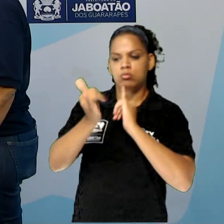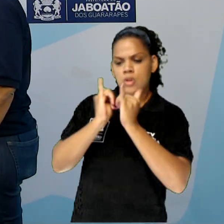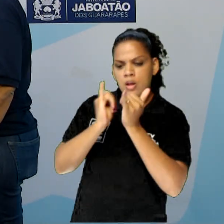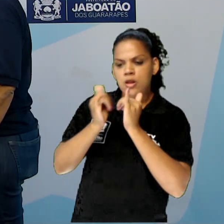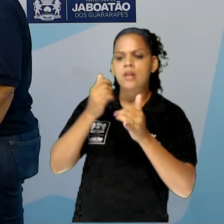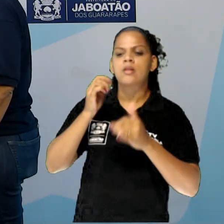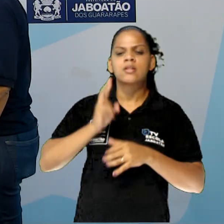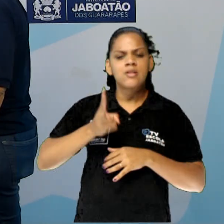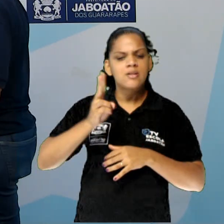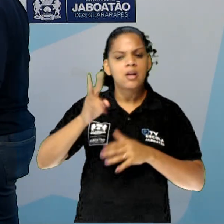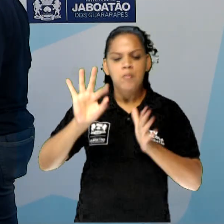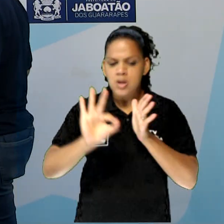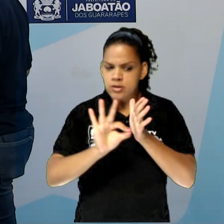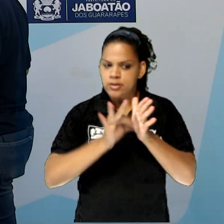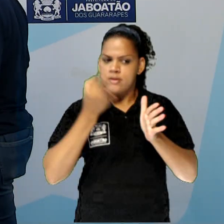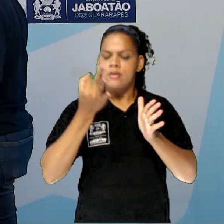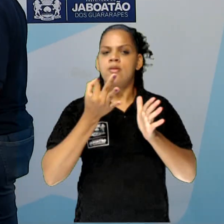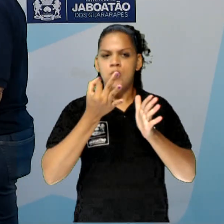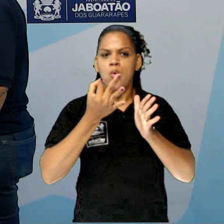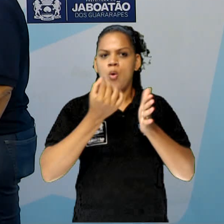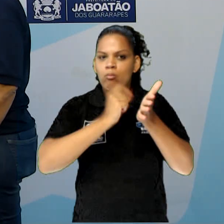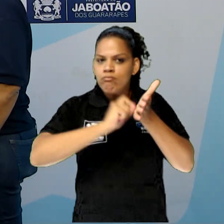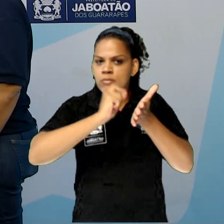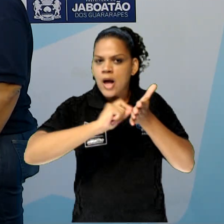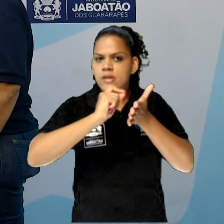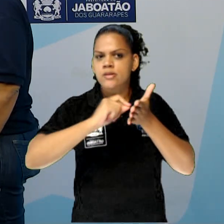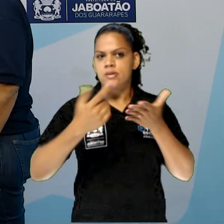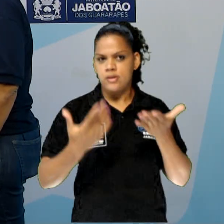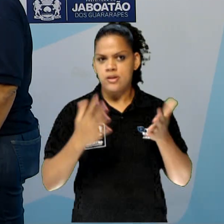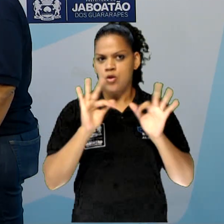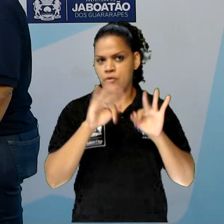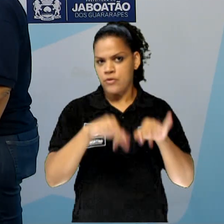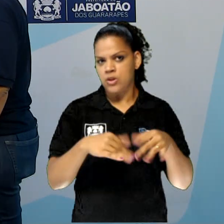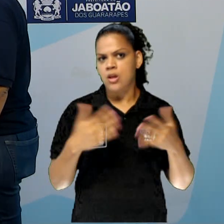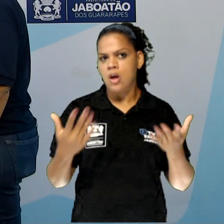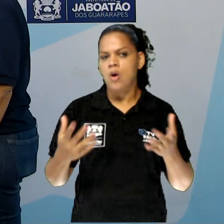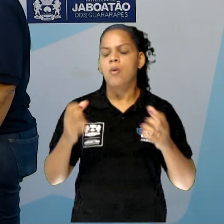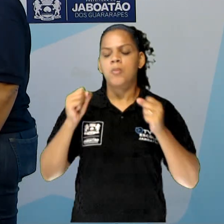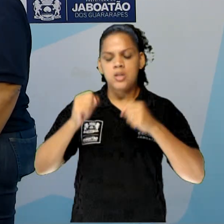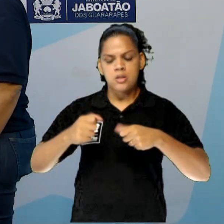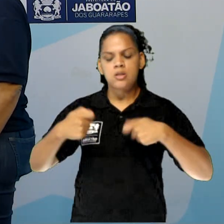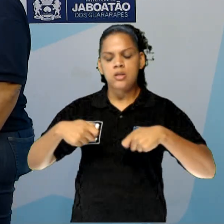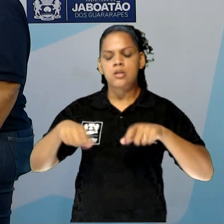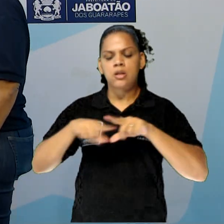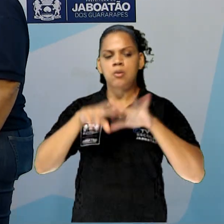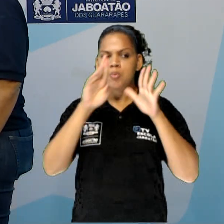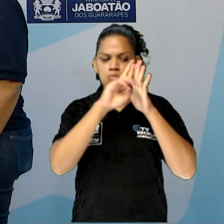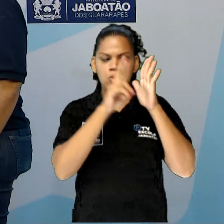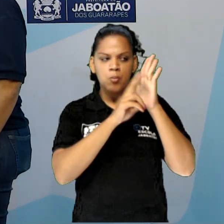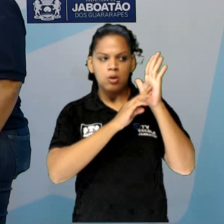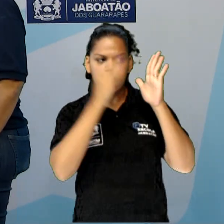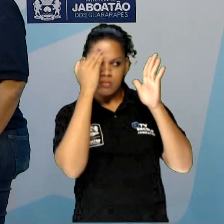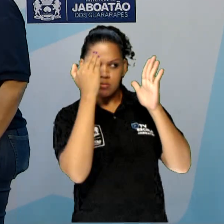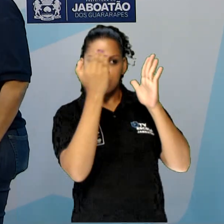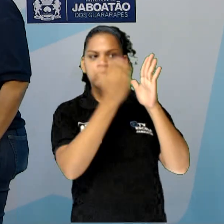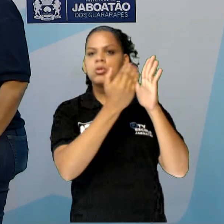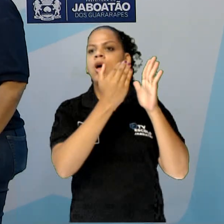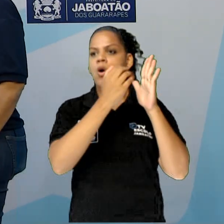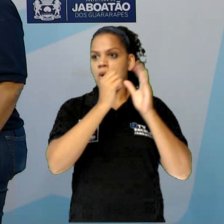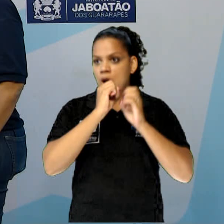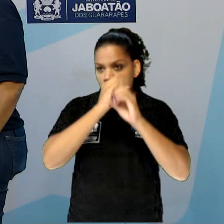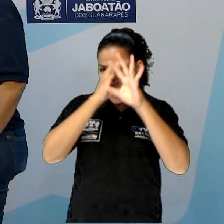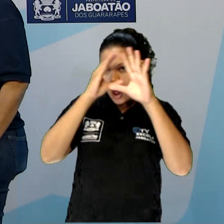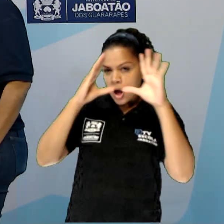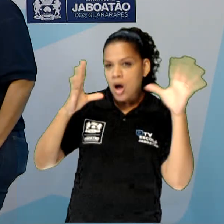autor. É escrito de acordo com a norma padrão. Ele deve ser claro, coerente e